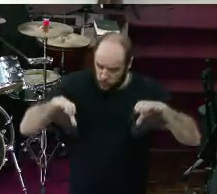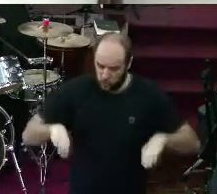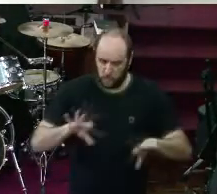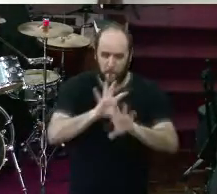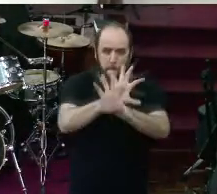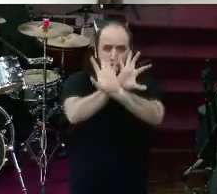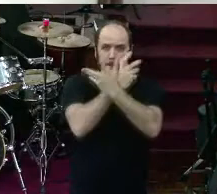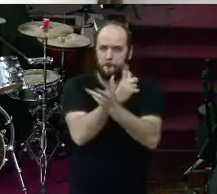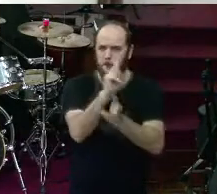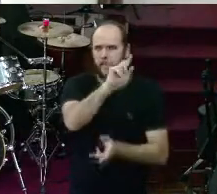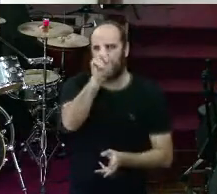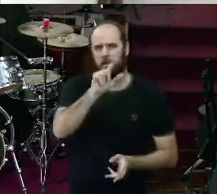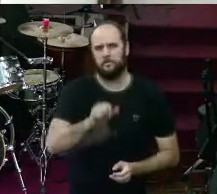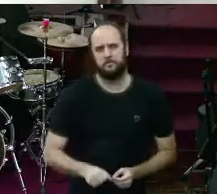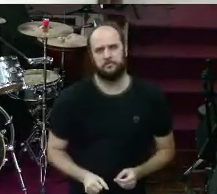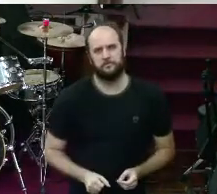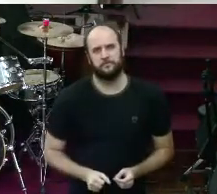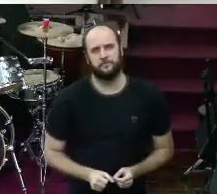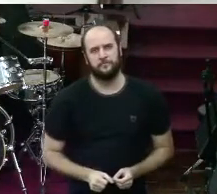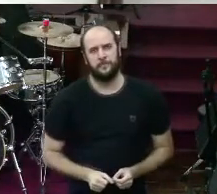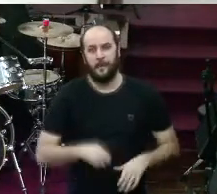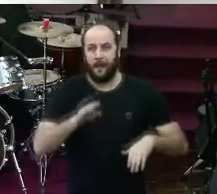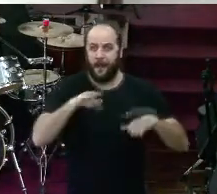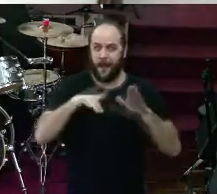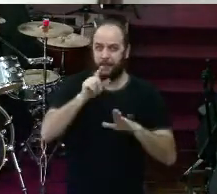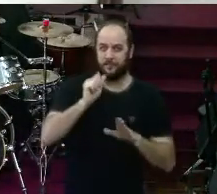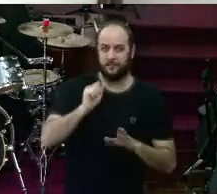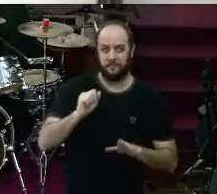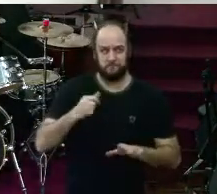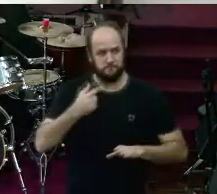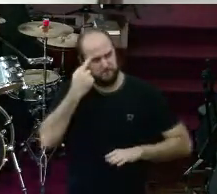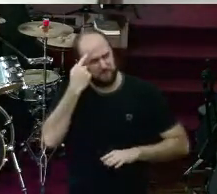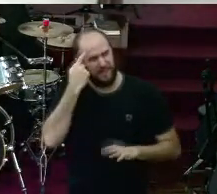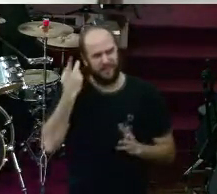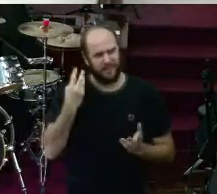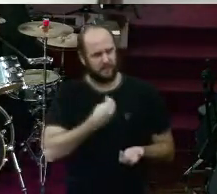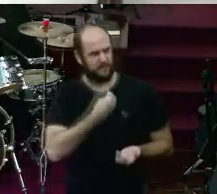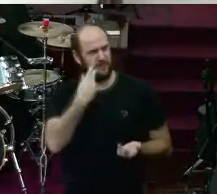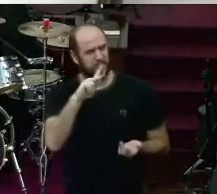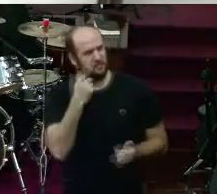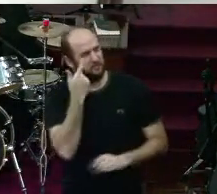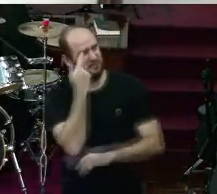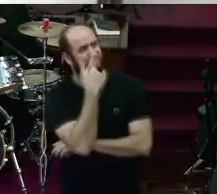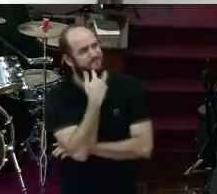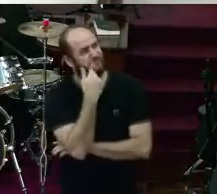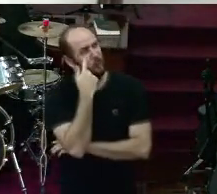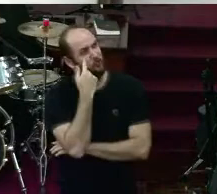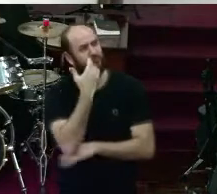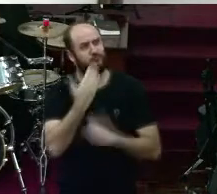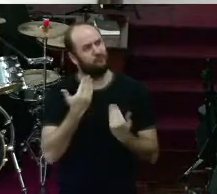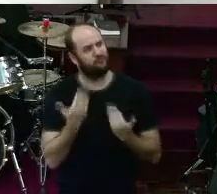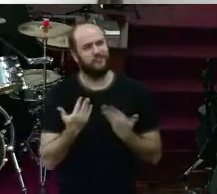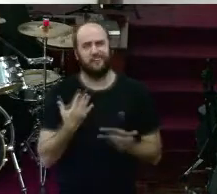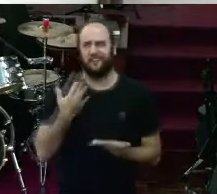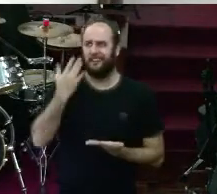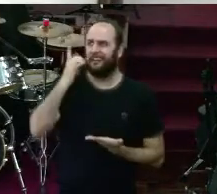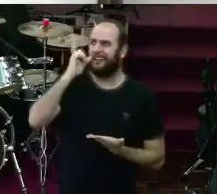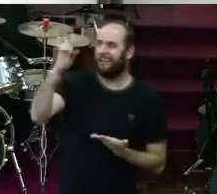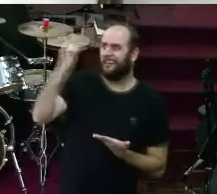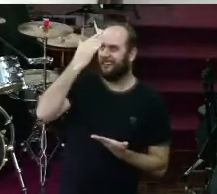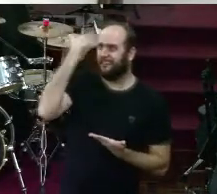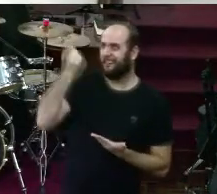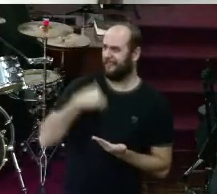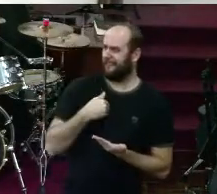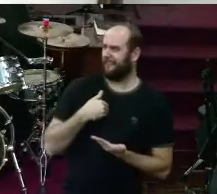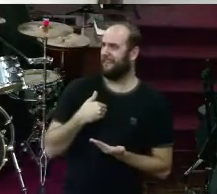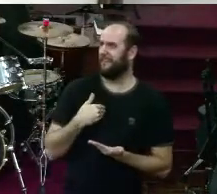igreja. Por mais que você às vezes de repente possa pensar assim: será que Deus se esqueceu de mim?